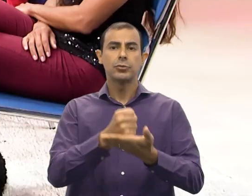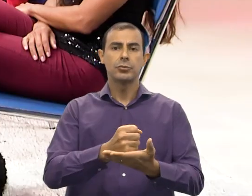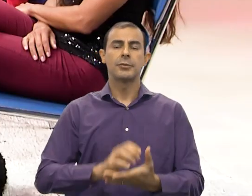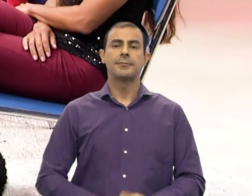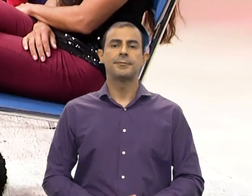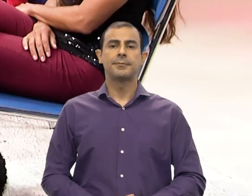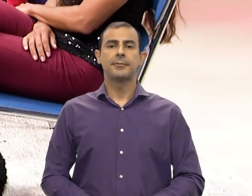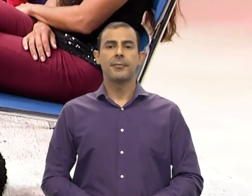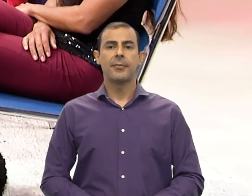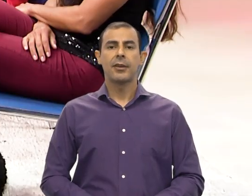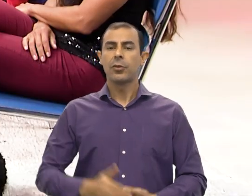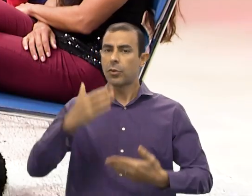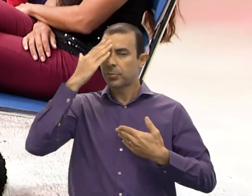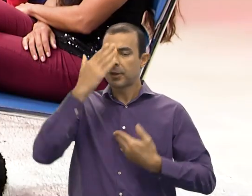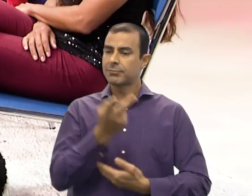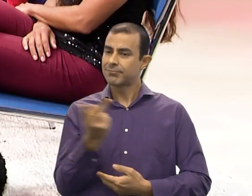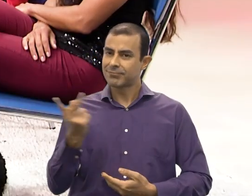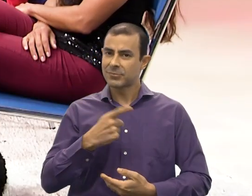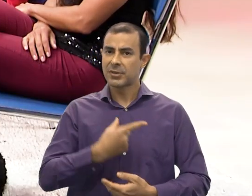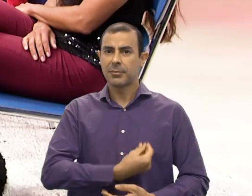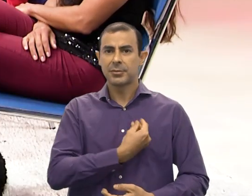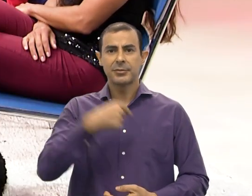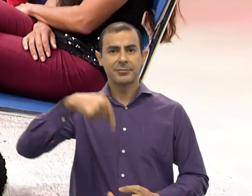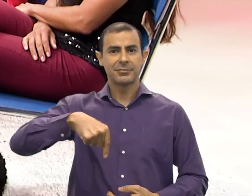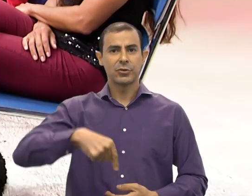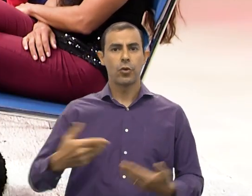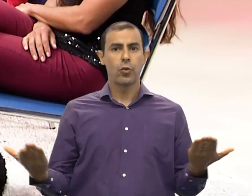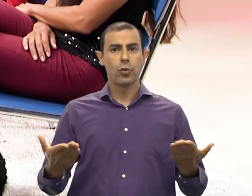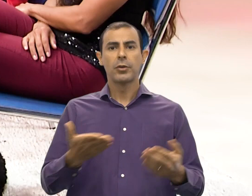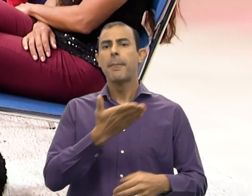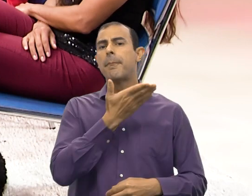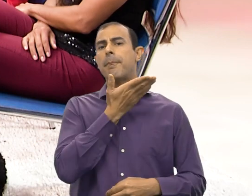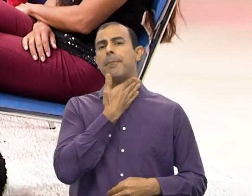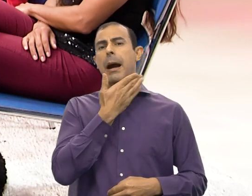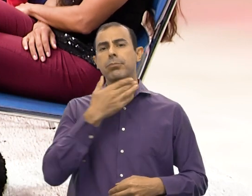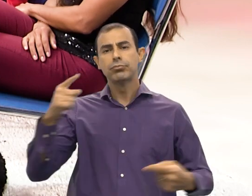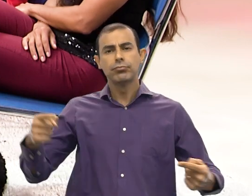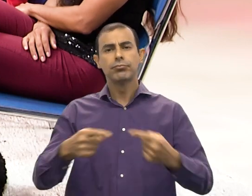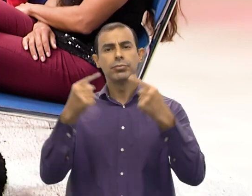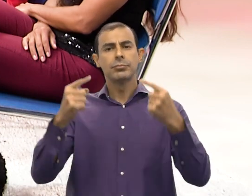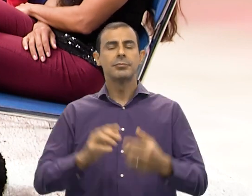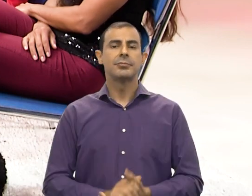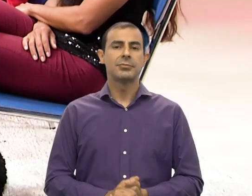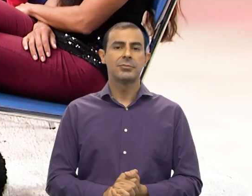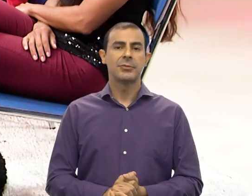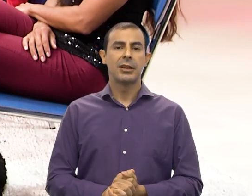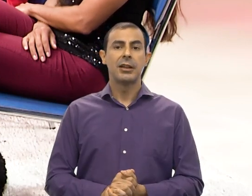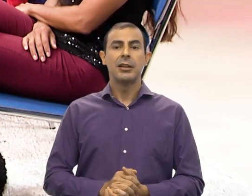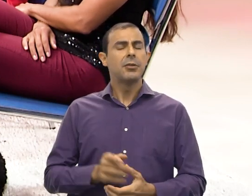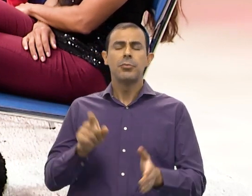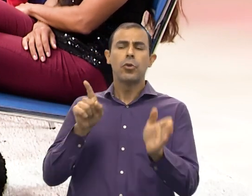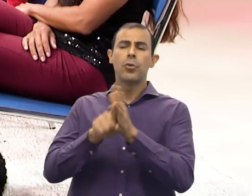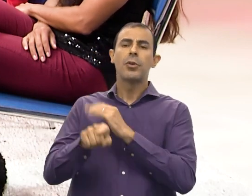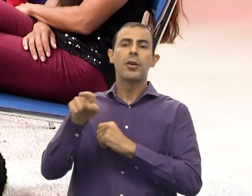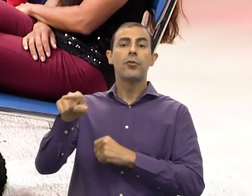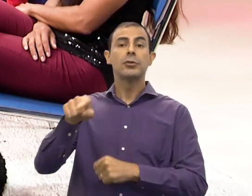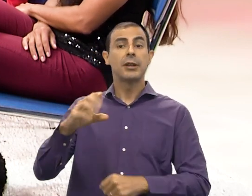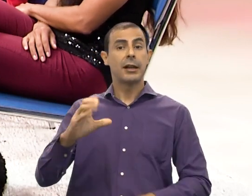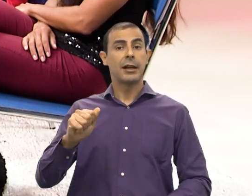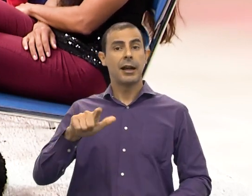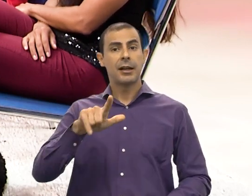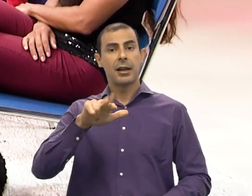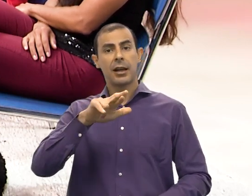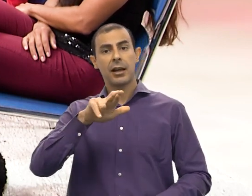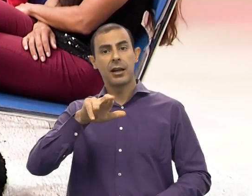pela participação de vocês hoje aqui no Papo em Dia. E eu já vou começar com você, Carlão, que passou por essa experiência,